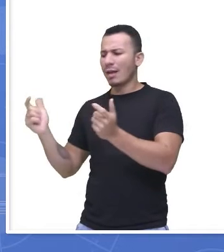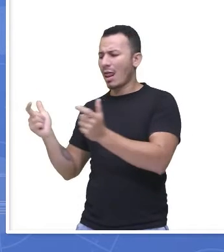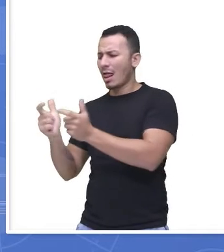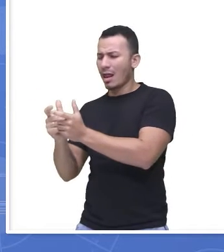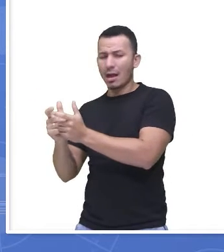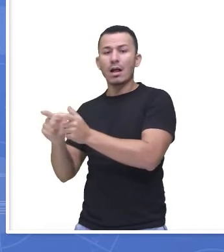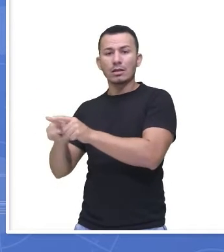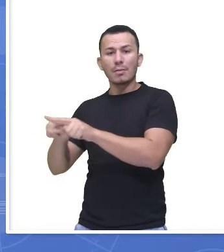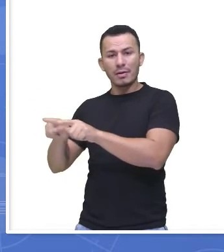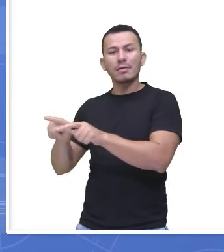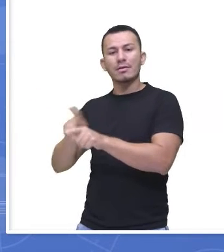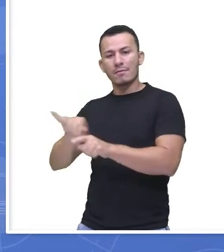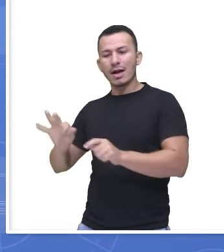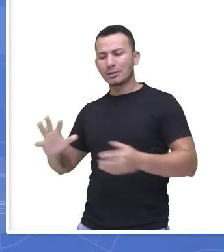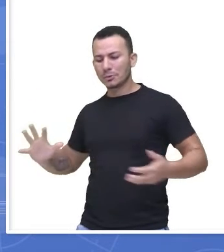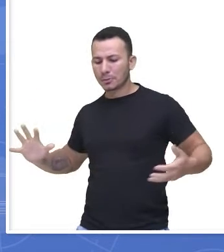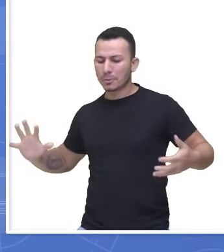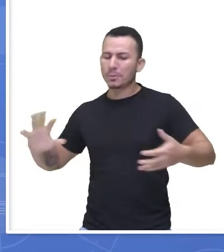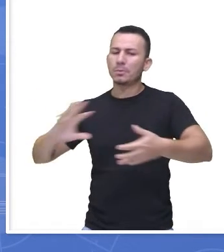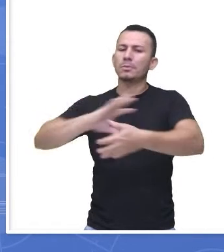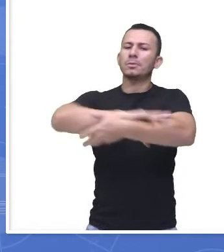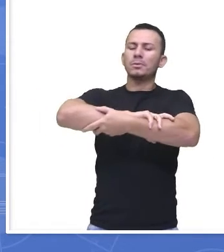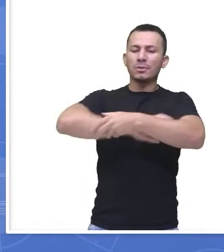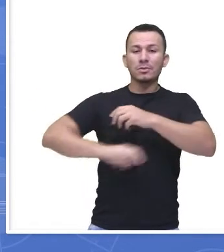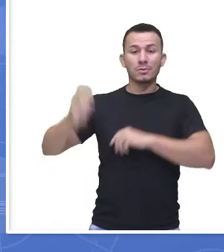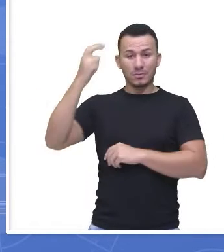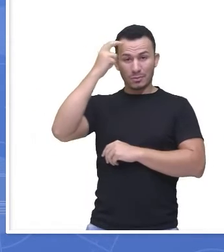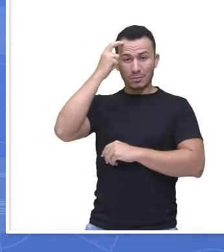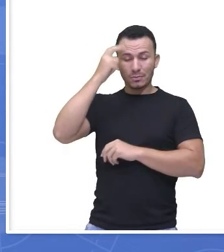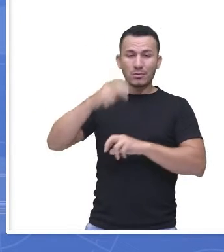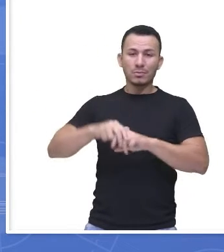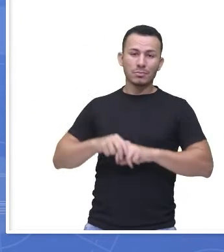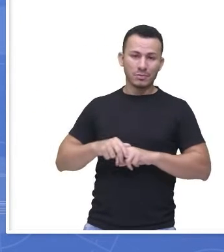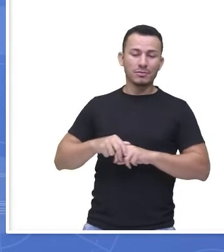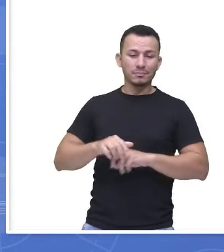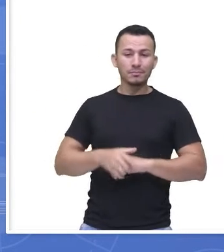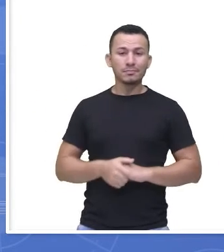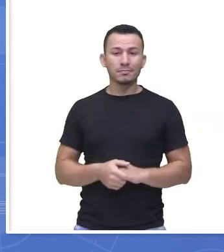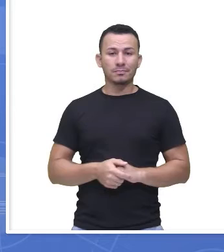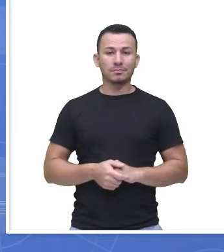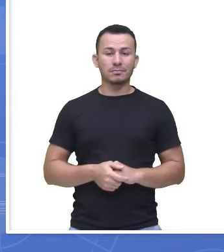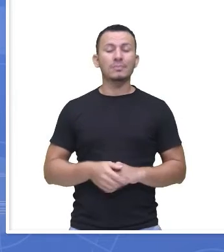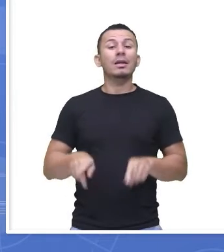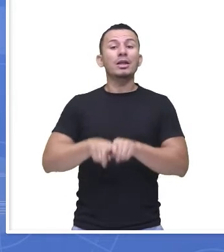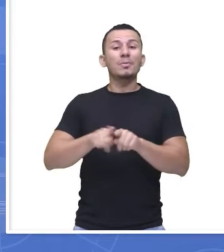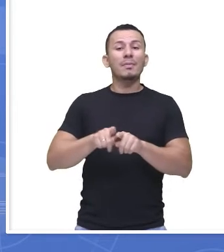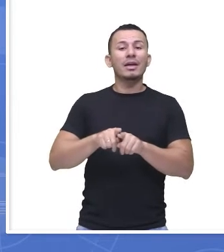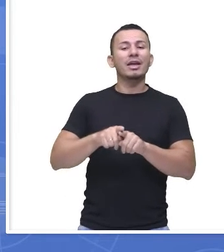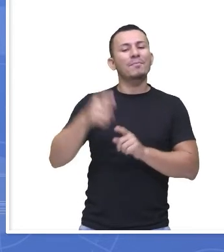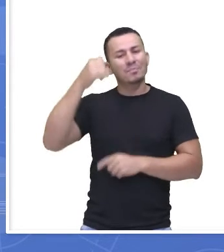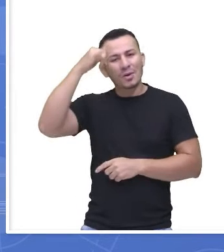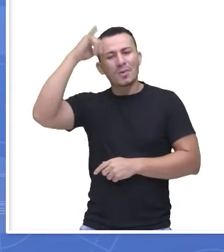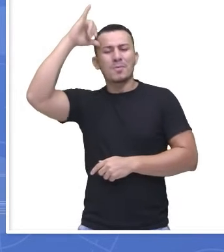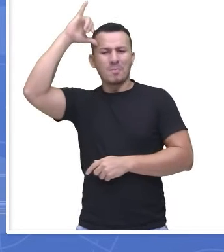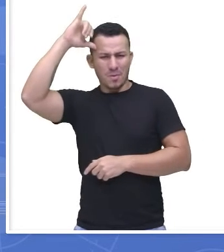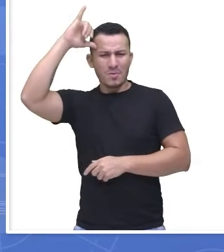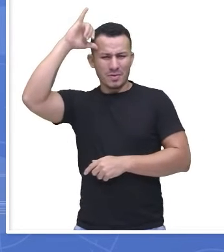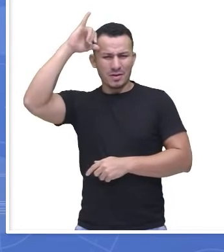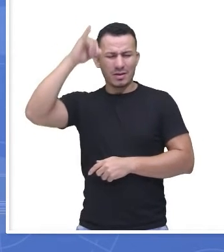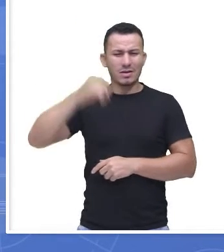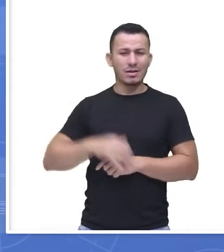se fortalecendo e fortalecendo as suas culturas, como questão do boi, né, aqui no Amazonas, o nosso boi bumbá, né, veja como